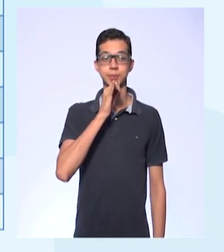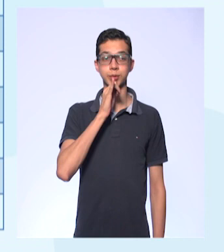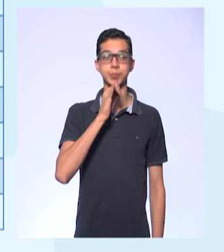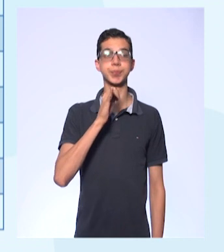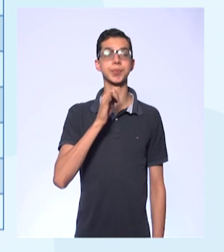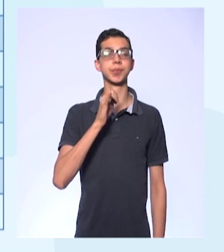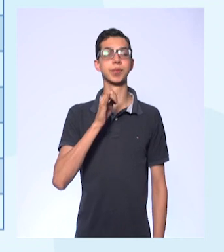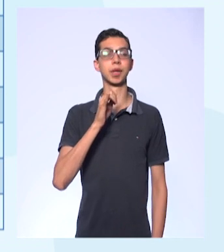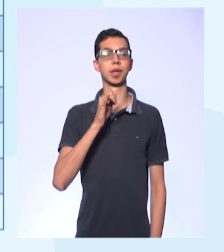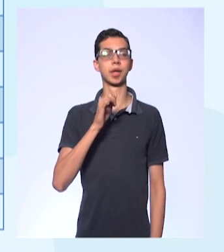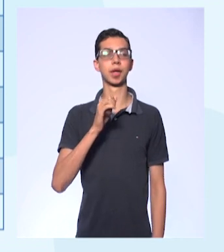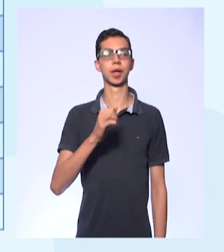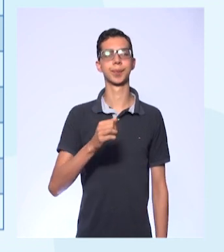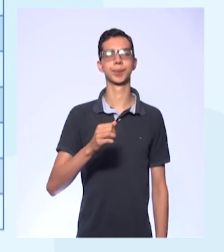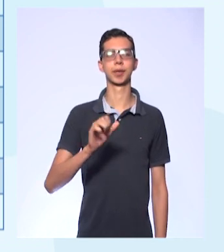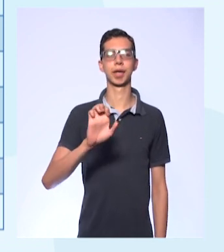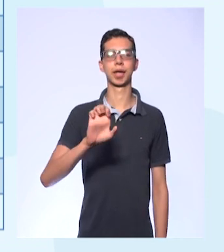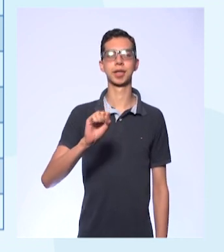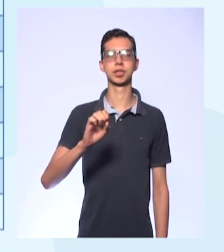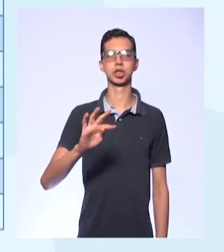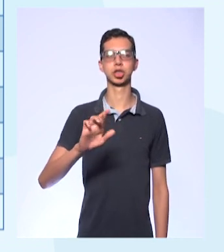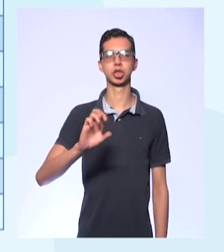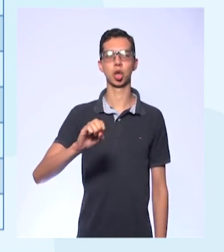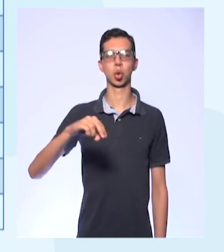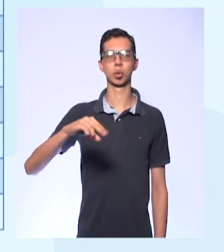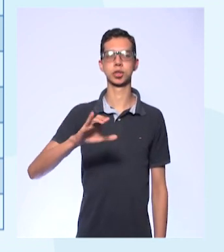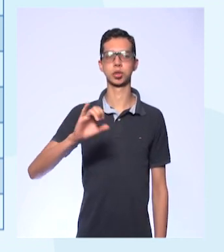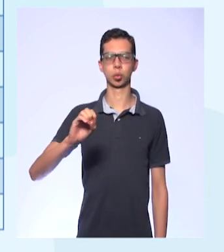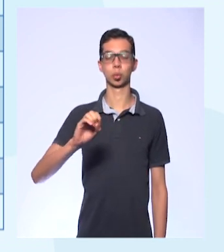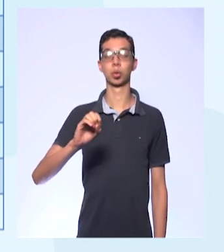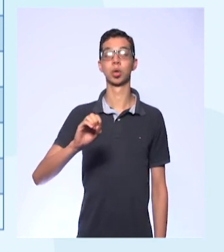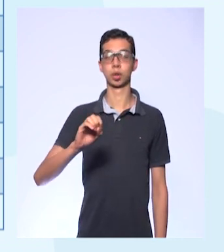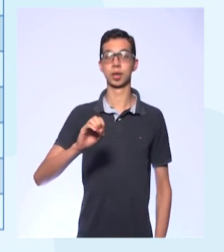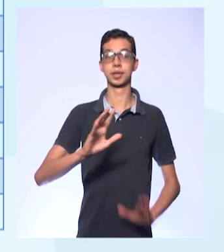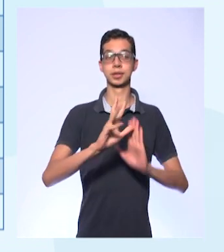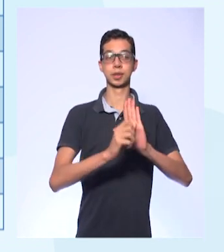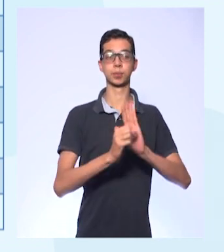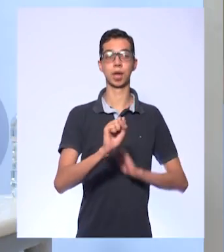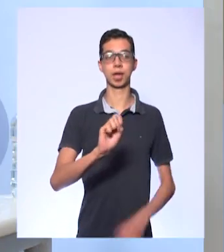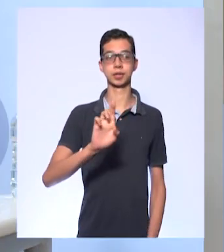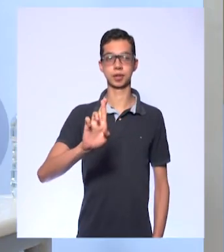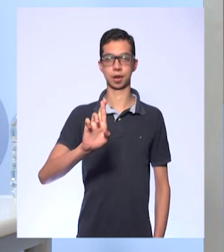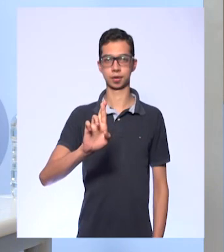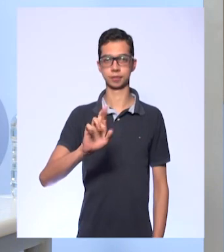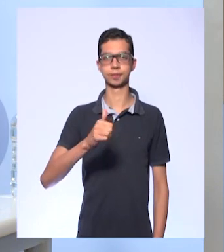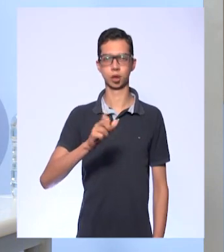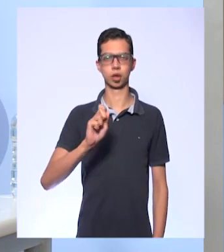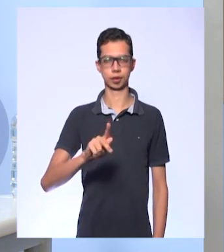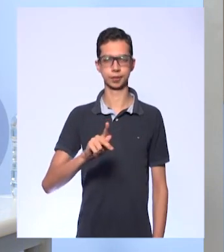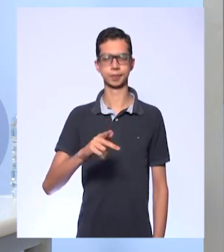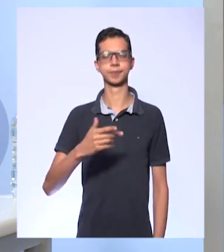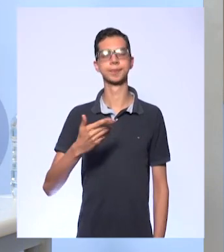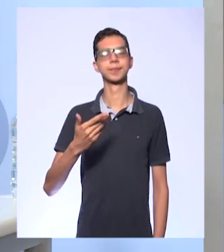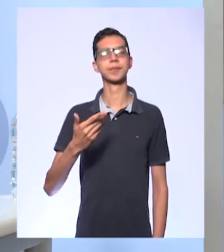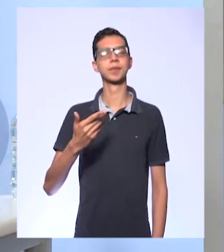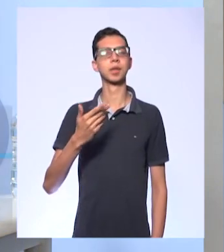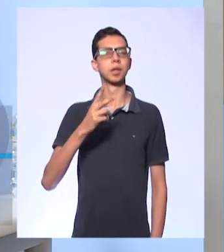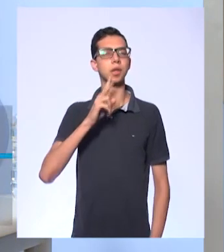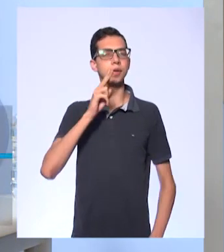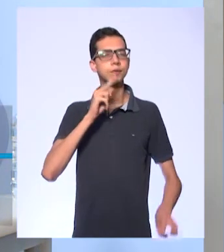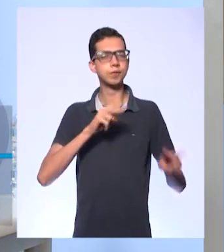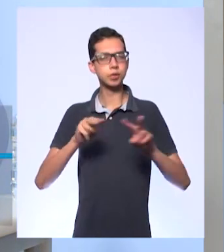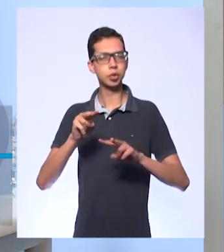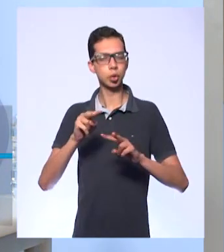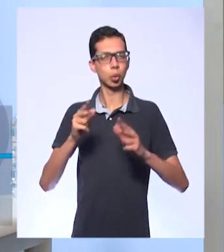87,62. Vamos arredondar para 88. Perfeito? Tudo bem? Acho que aí, sossegado em relação a isso. Então, fica mais fácil